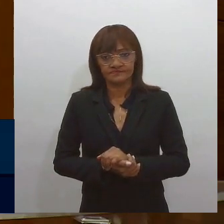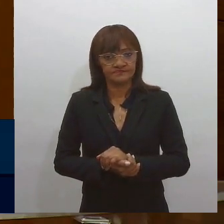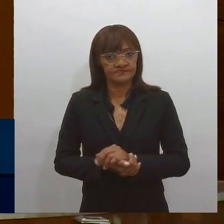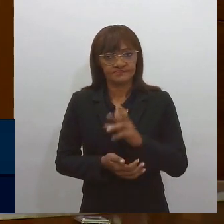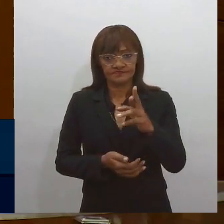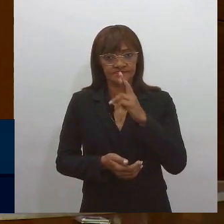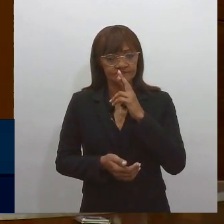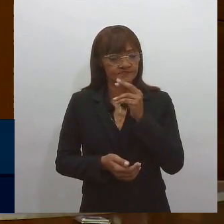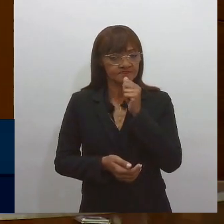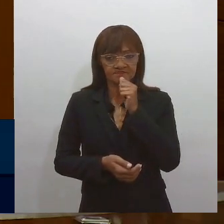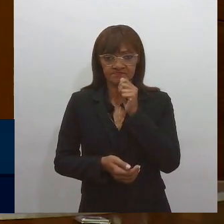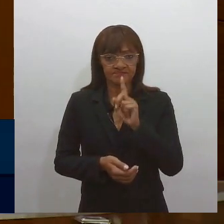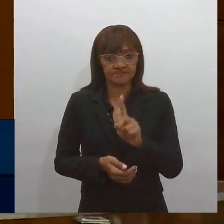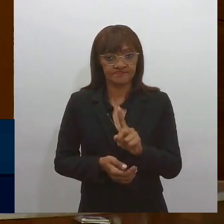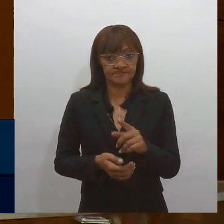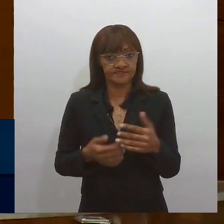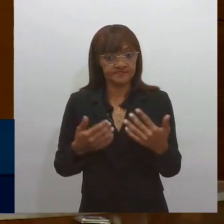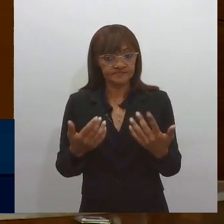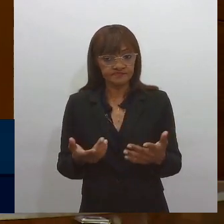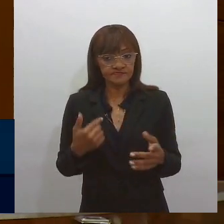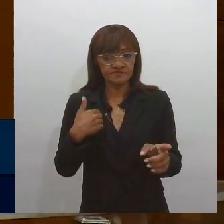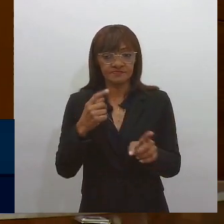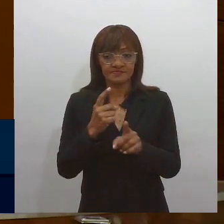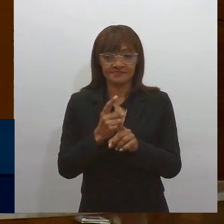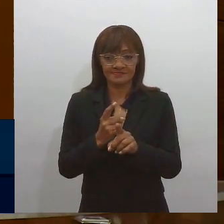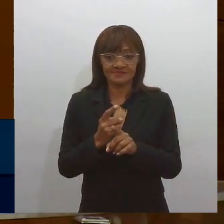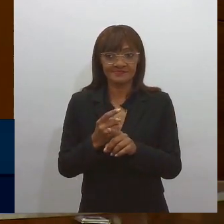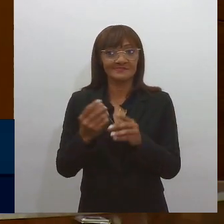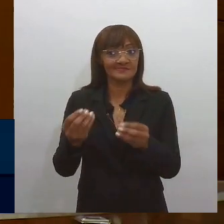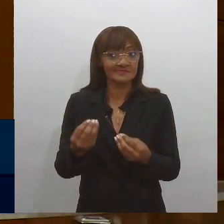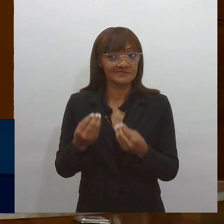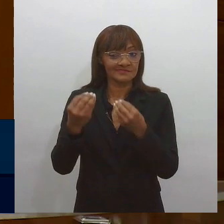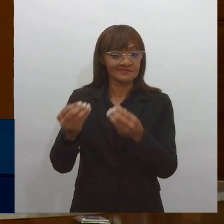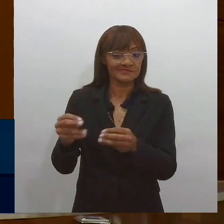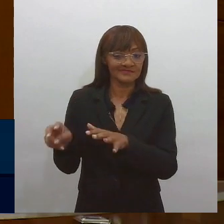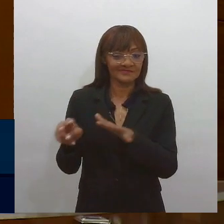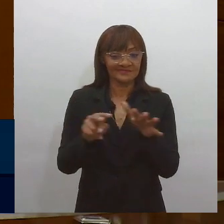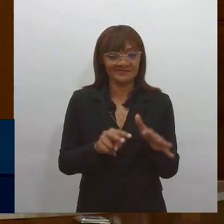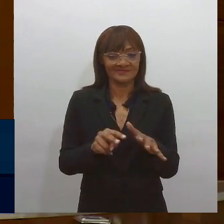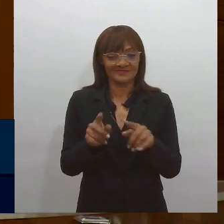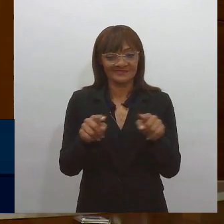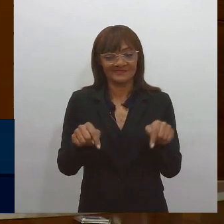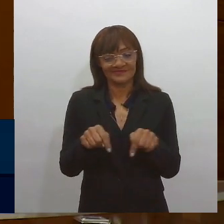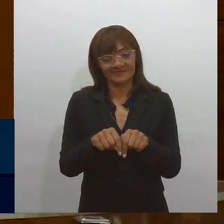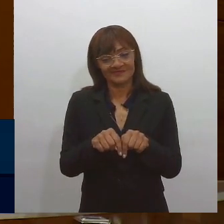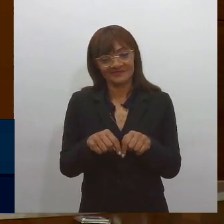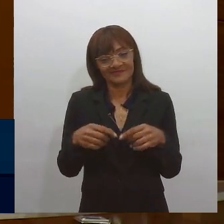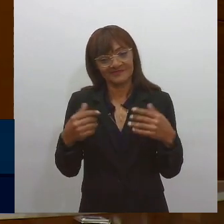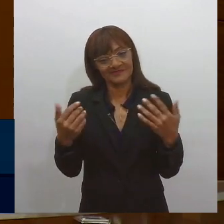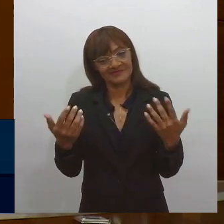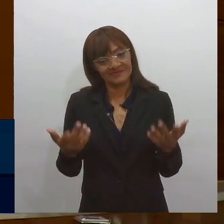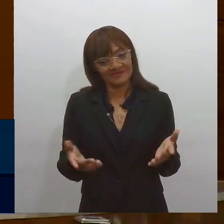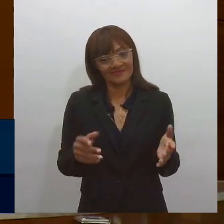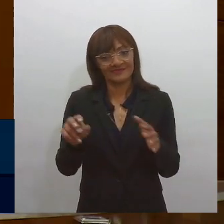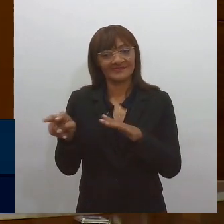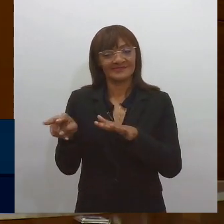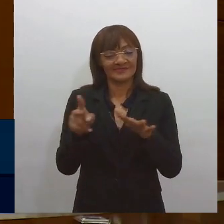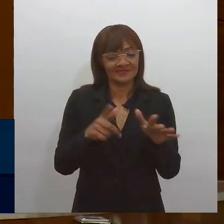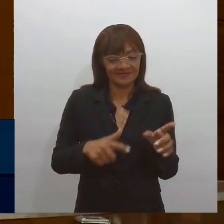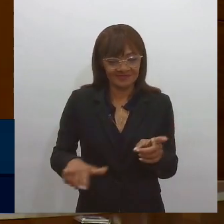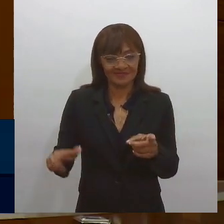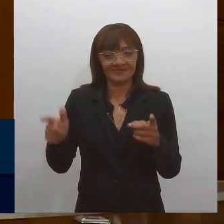ele diz vou levar o documento semana que vem no gabinete ou seja semana que vem passa mês que vem passa o ano que